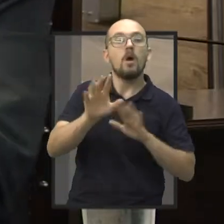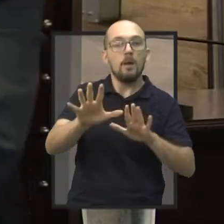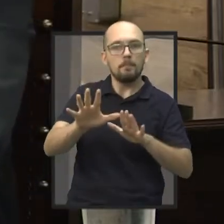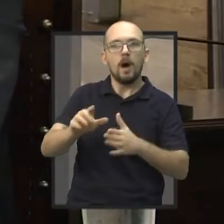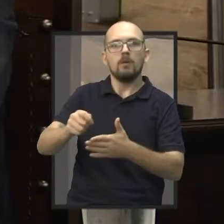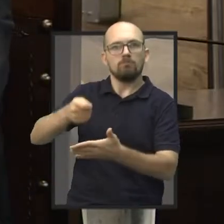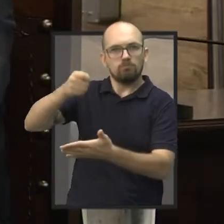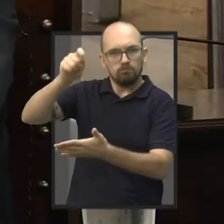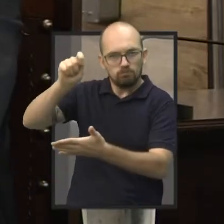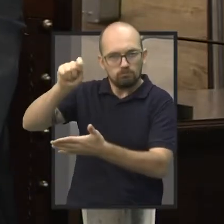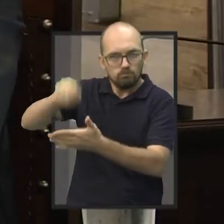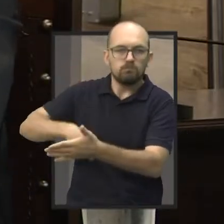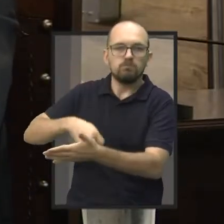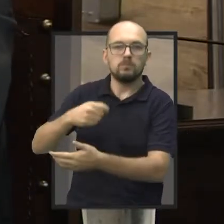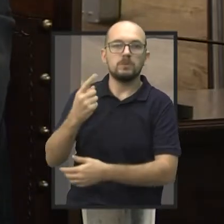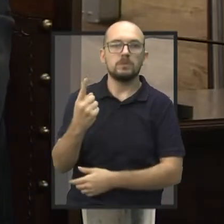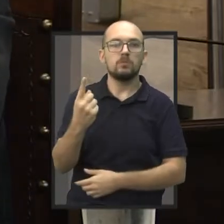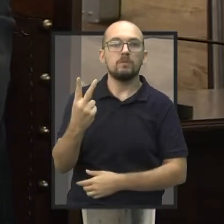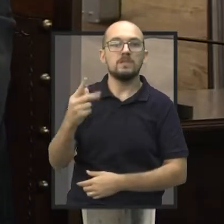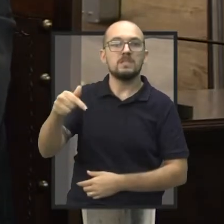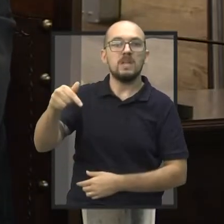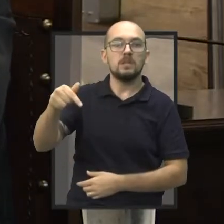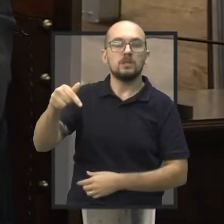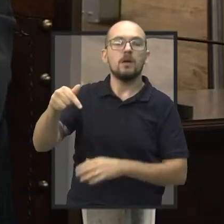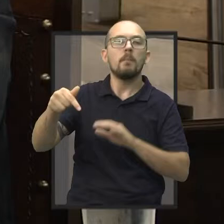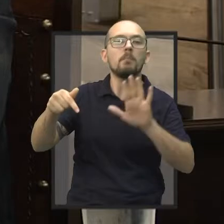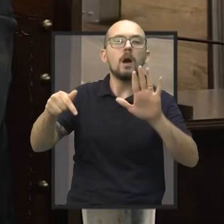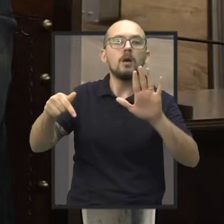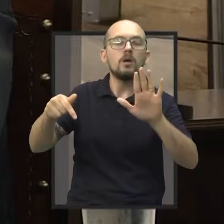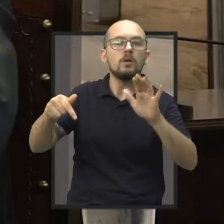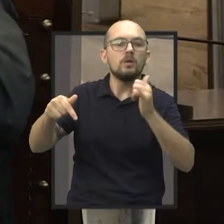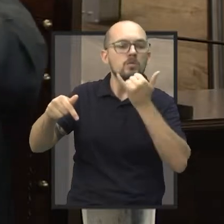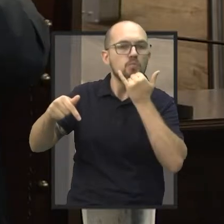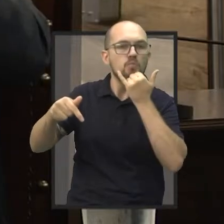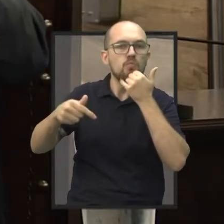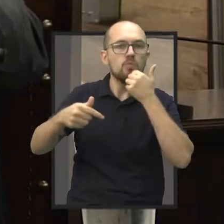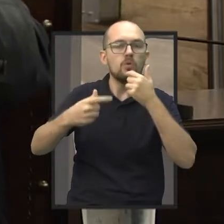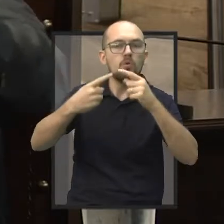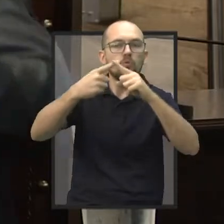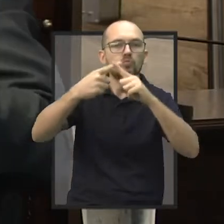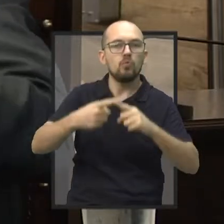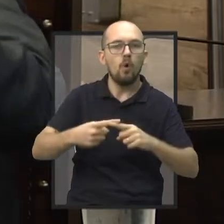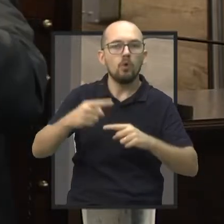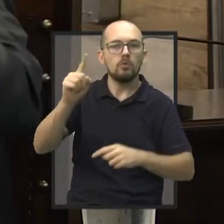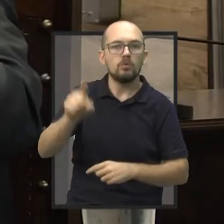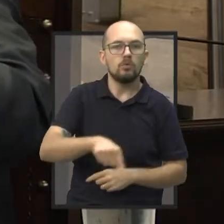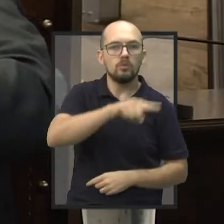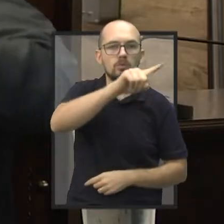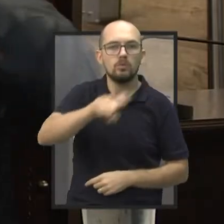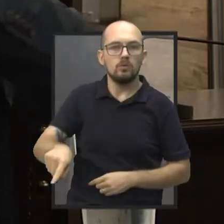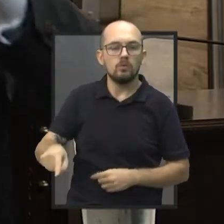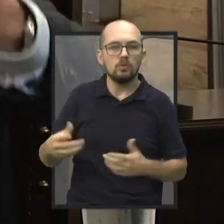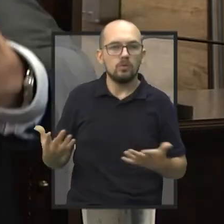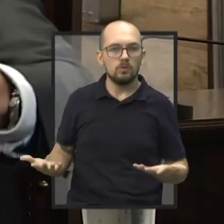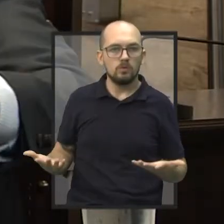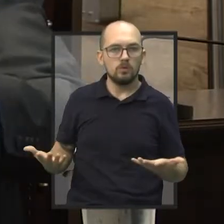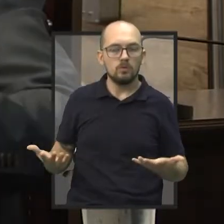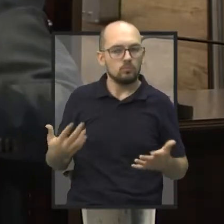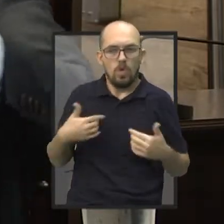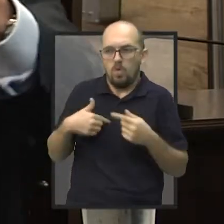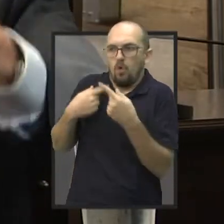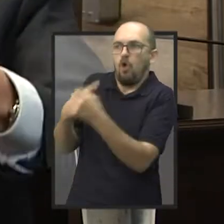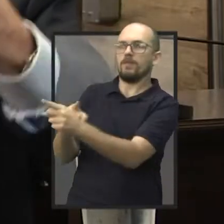O problema, Ângelo, é que não vão haver os jogos. É só isso. Eu não tenho nada contra o pessoal do esporte, pelo contrário, nem o pessoal da